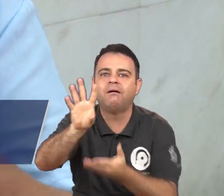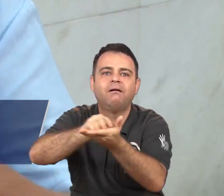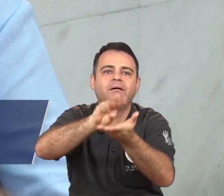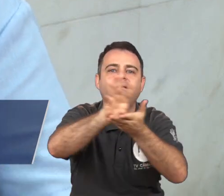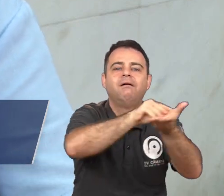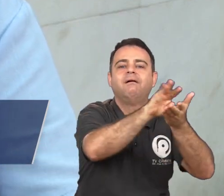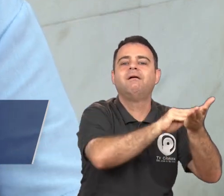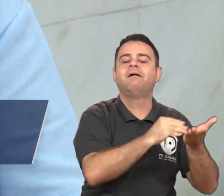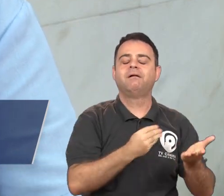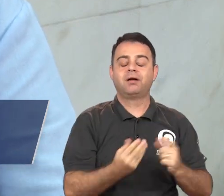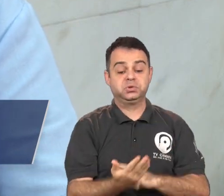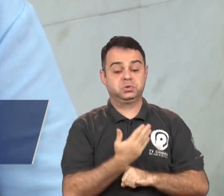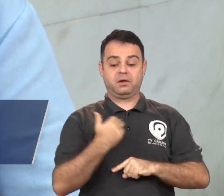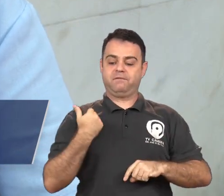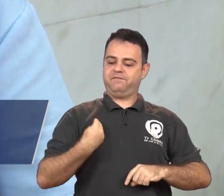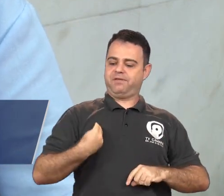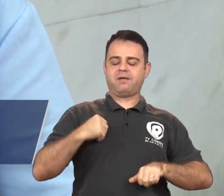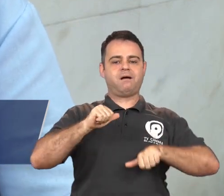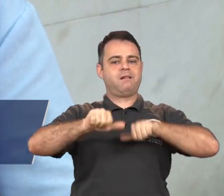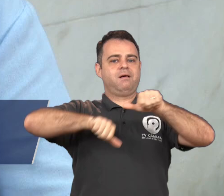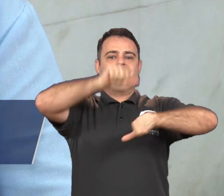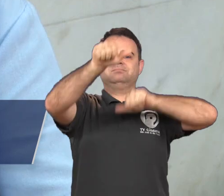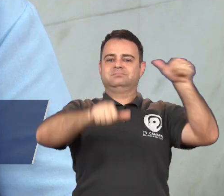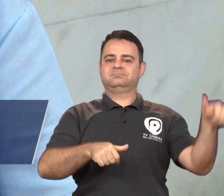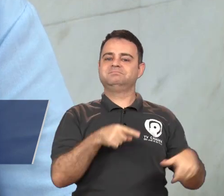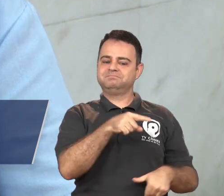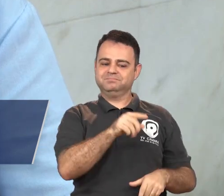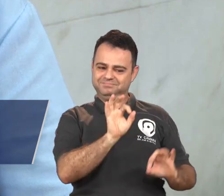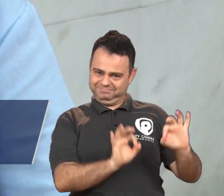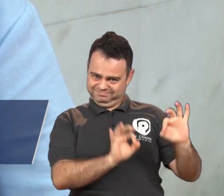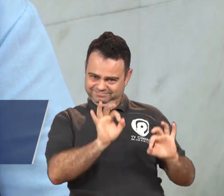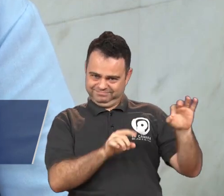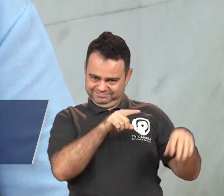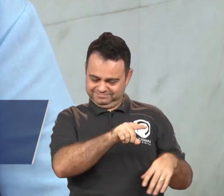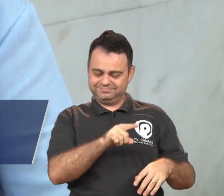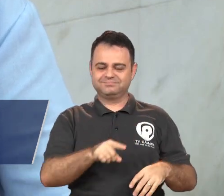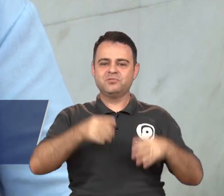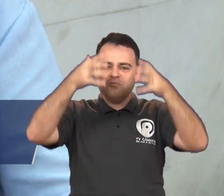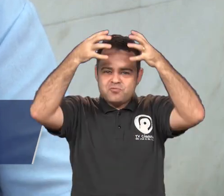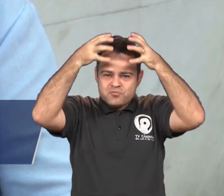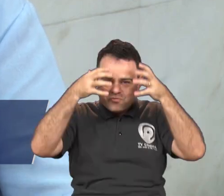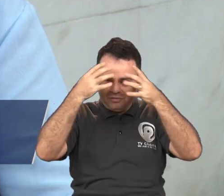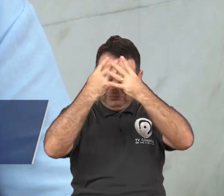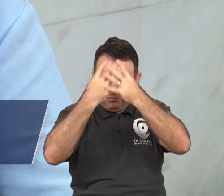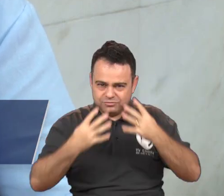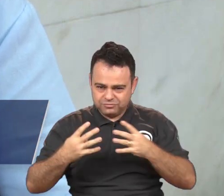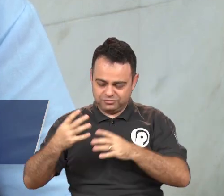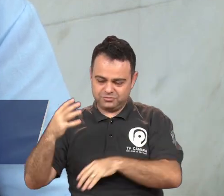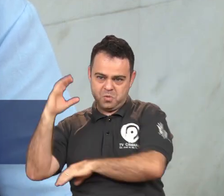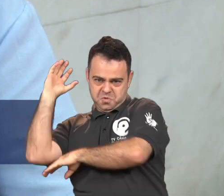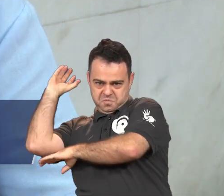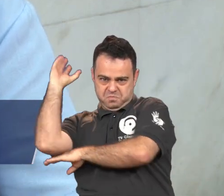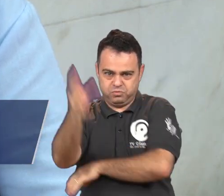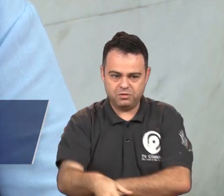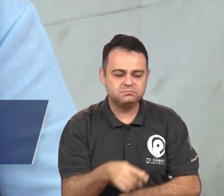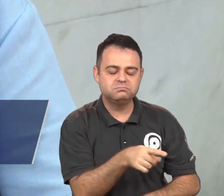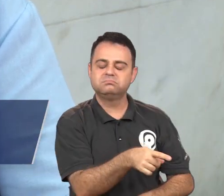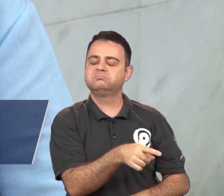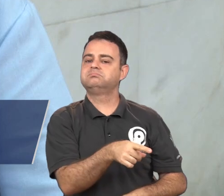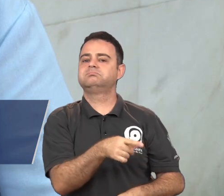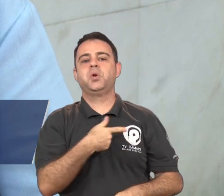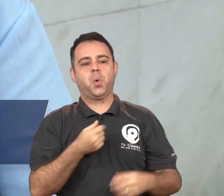uma mudança de vida. Bacana. Então, esse projeto social do Rio Preto Bailes é algo que a gente trabalha